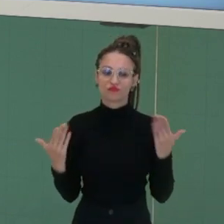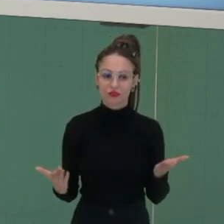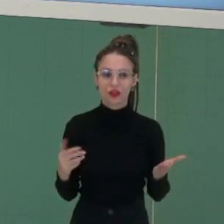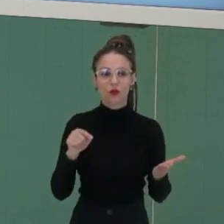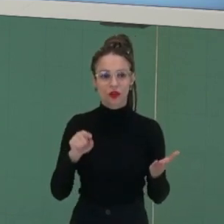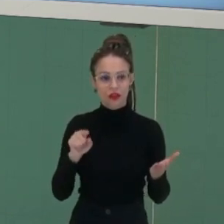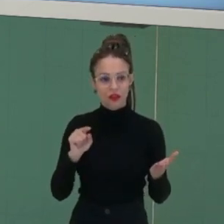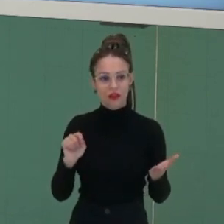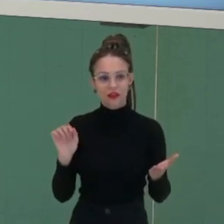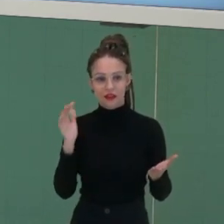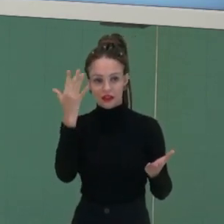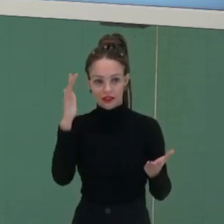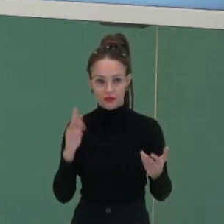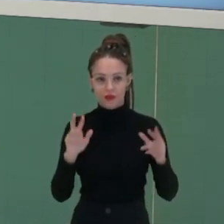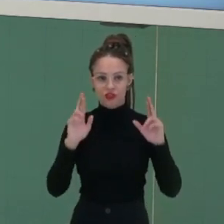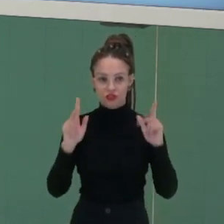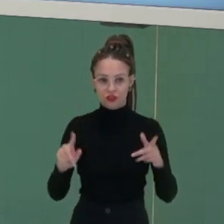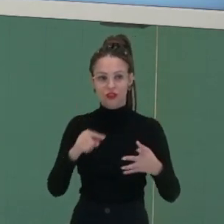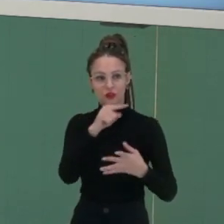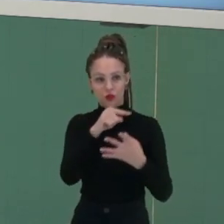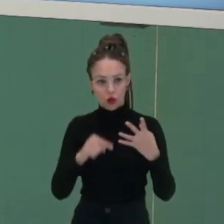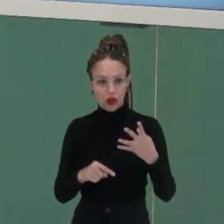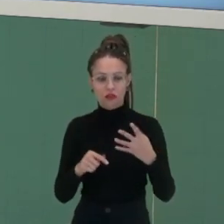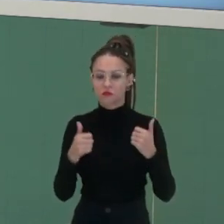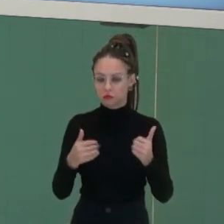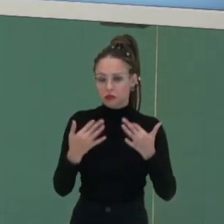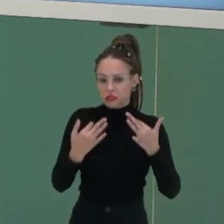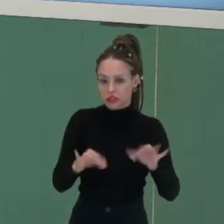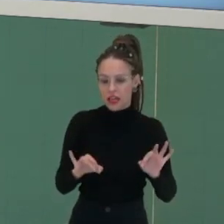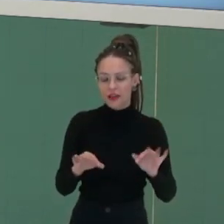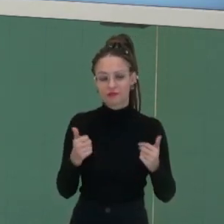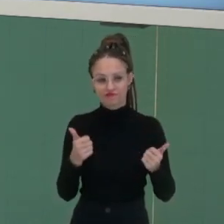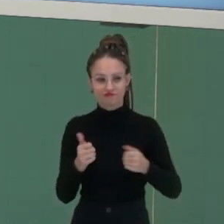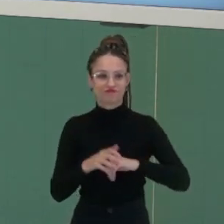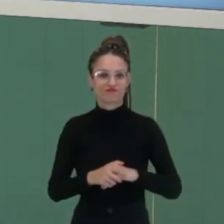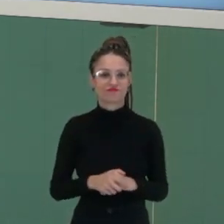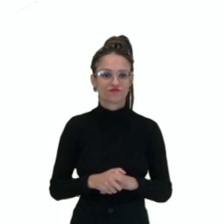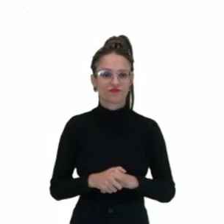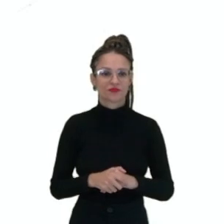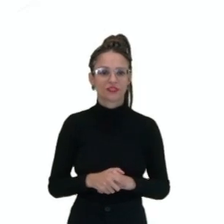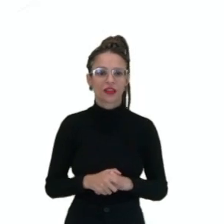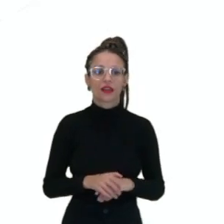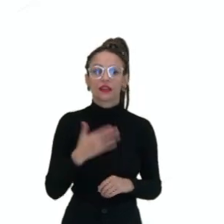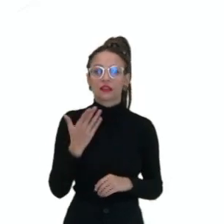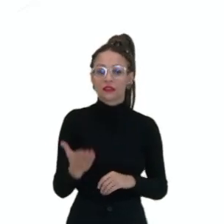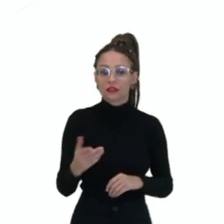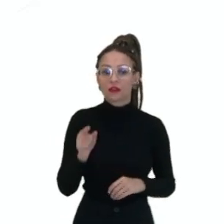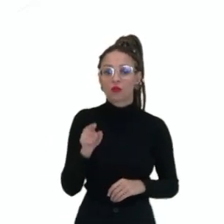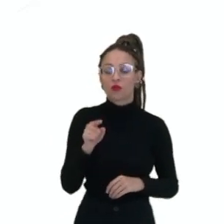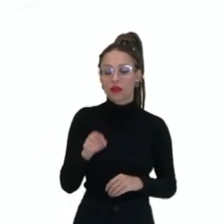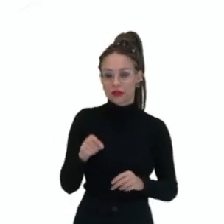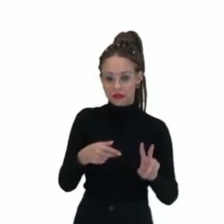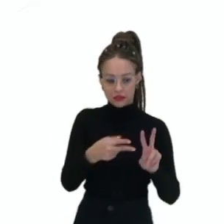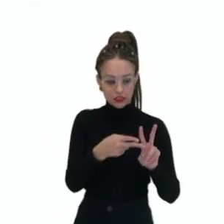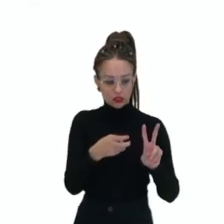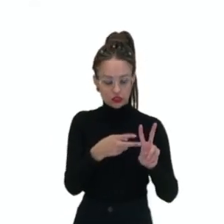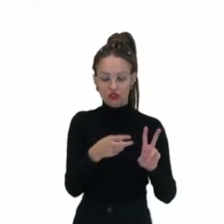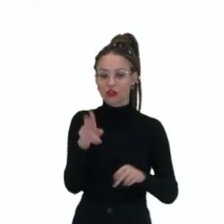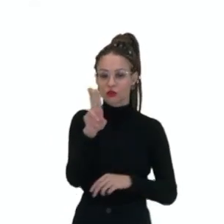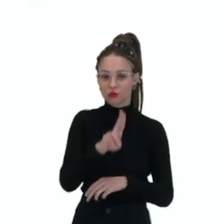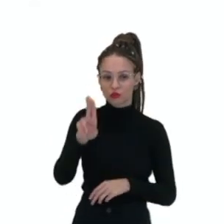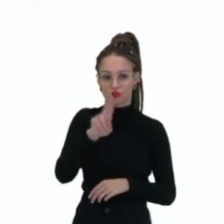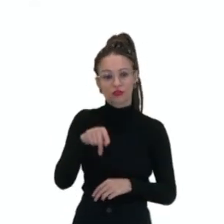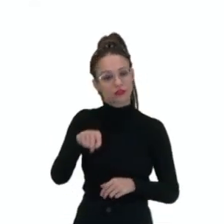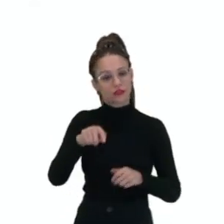clima é diferente. Você tem as 4 estações do ano bem definidas e tudo mais. E aí esses indígenas utilizam essas fibras para